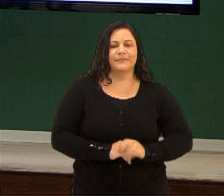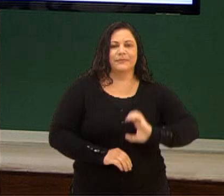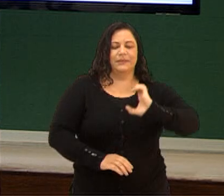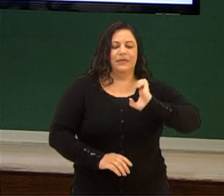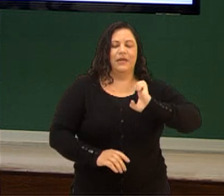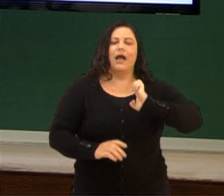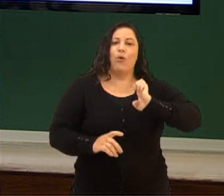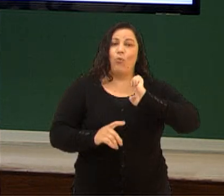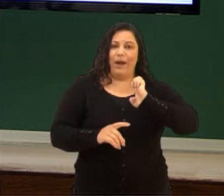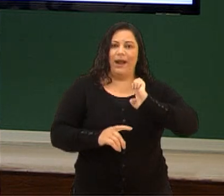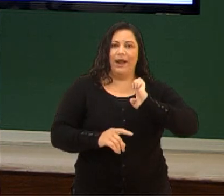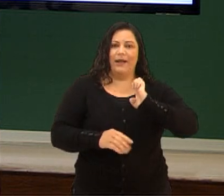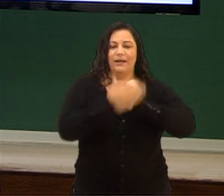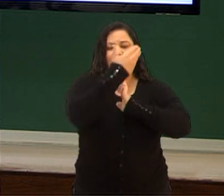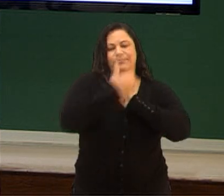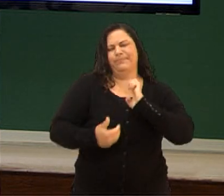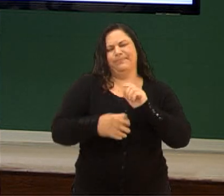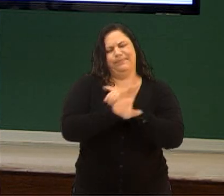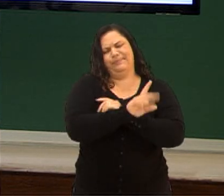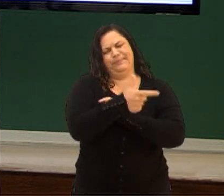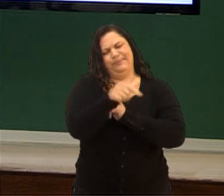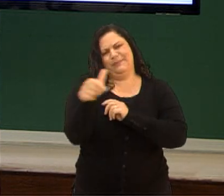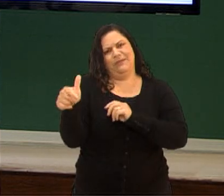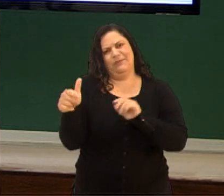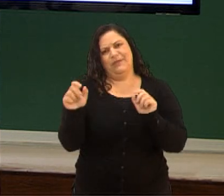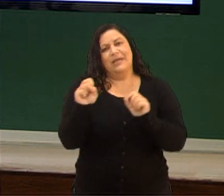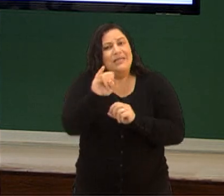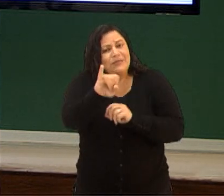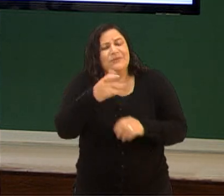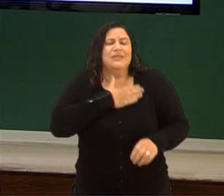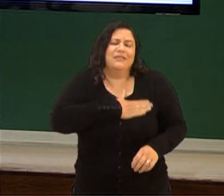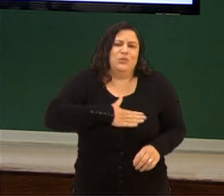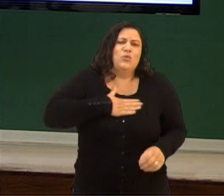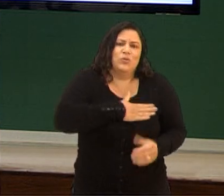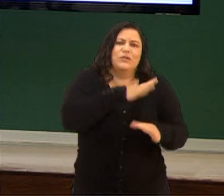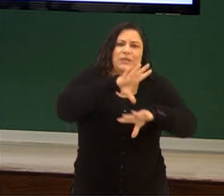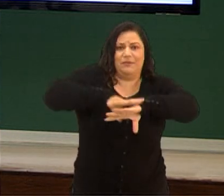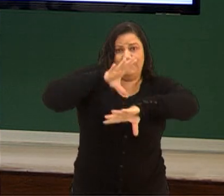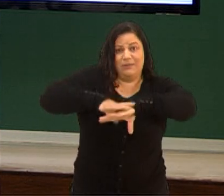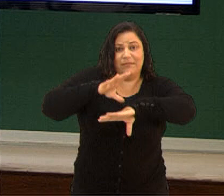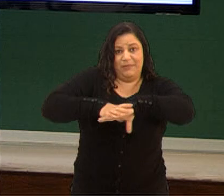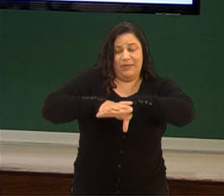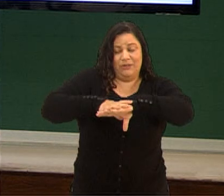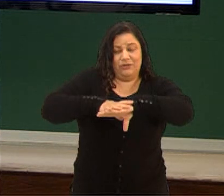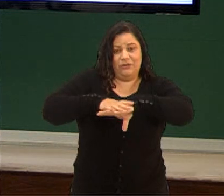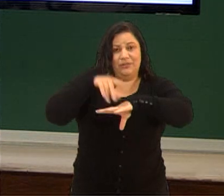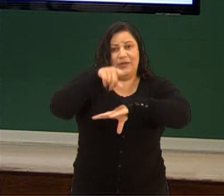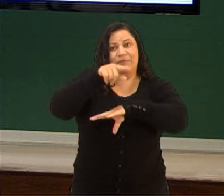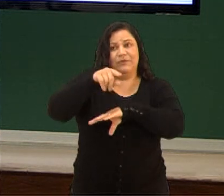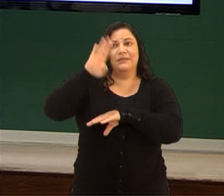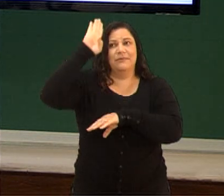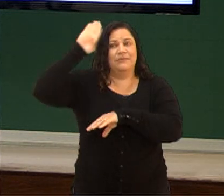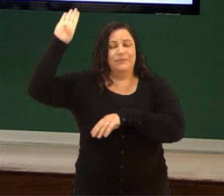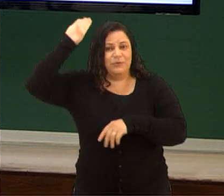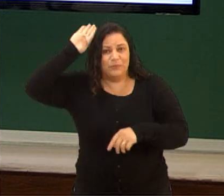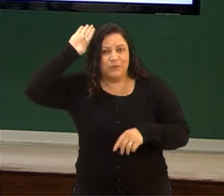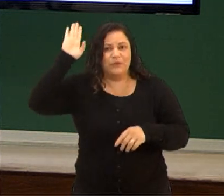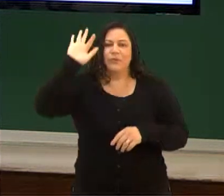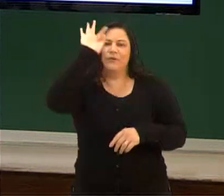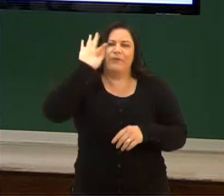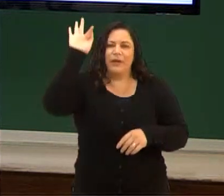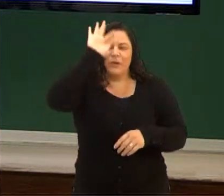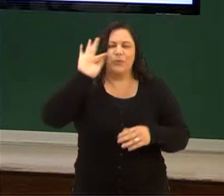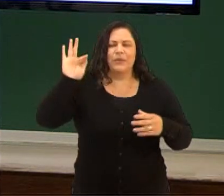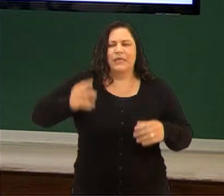Não, é indeterminado. Se você gostar de matemática e for estudar lá no nível superior isso, você vai ver que aí é uma questão de limite, lá